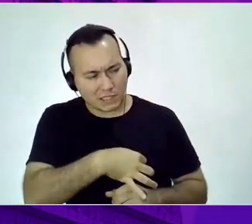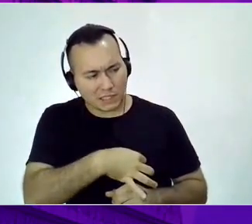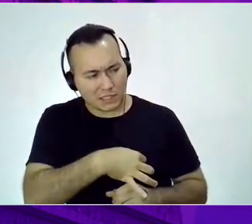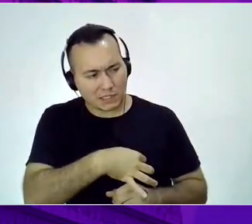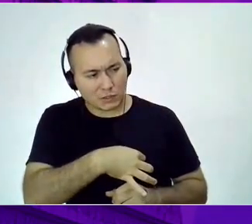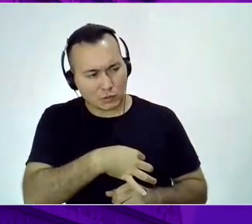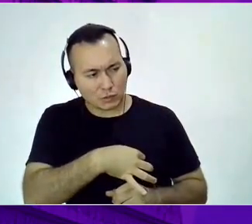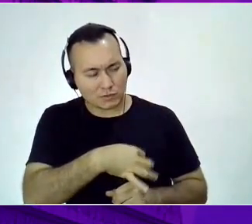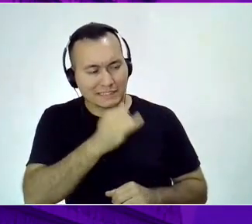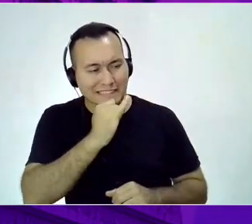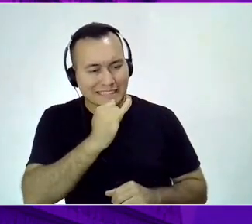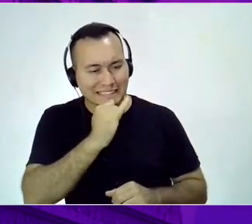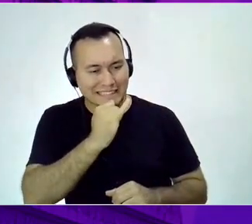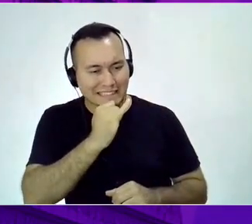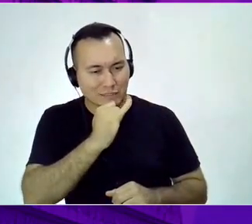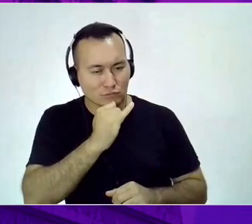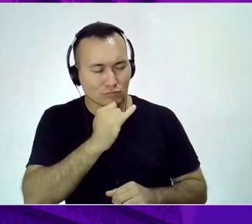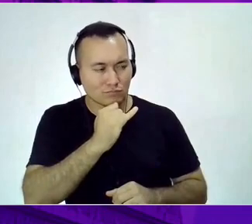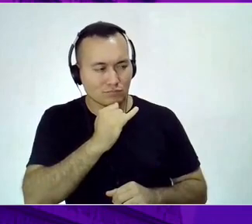Além disso,